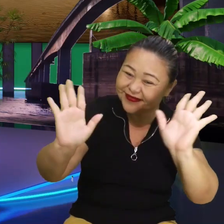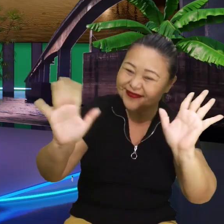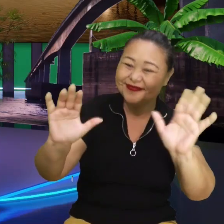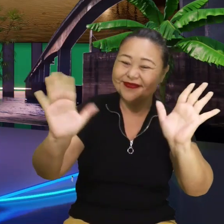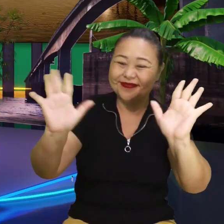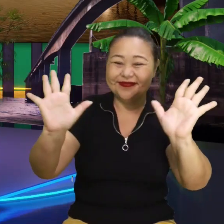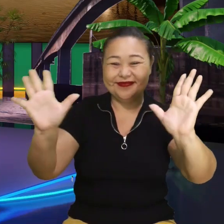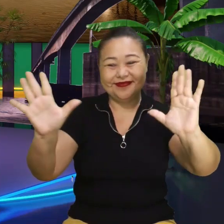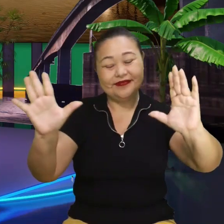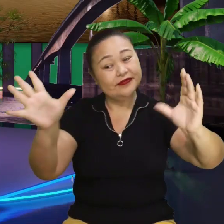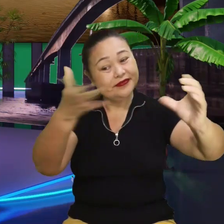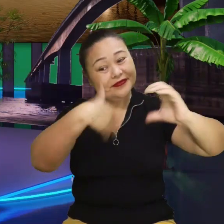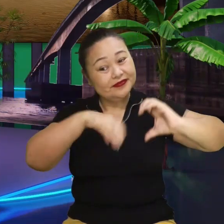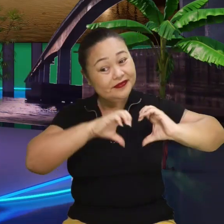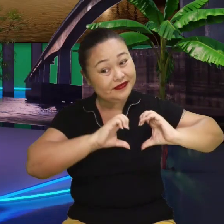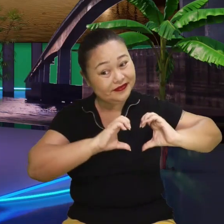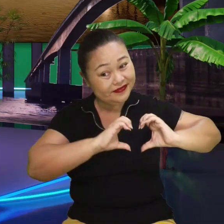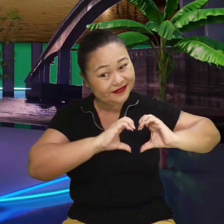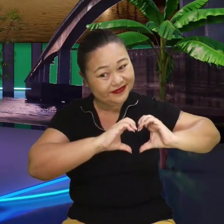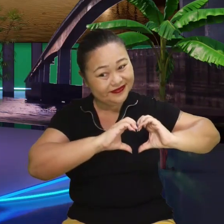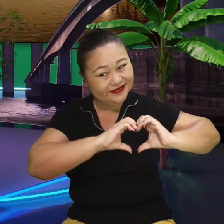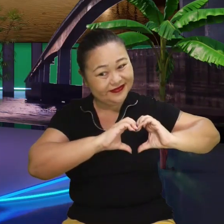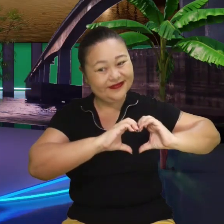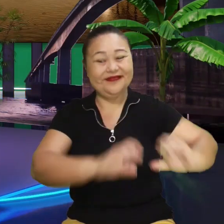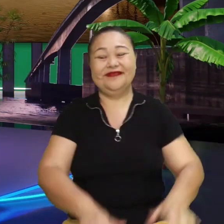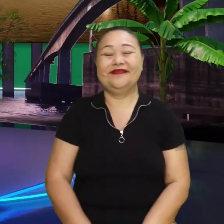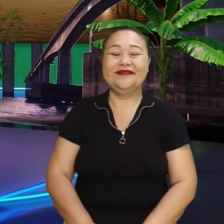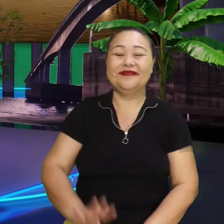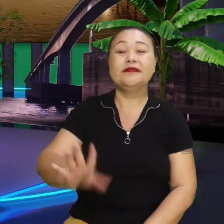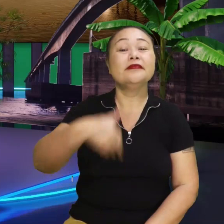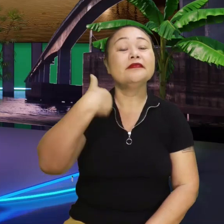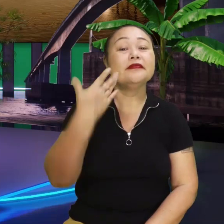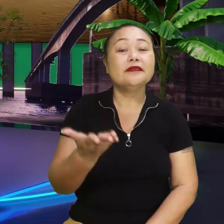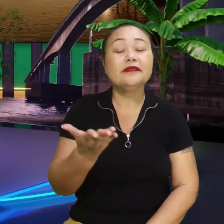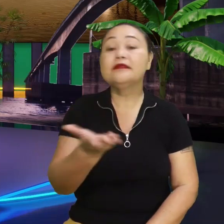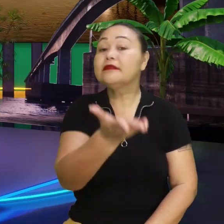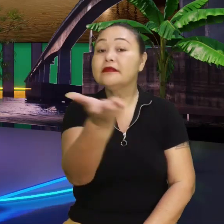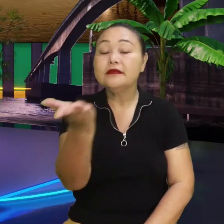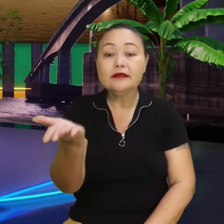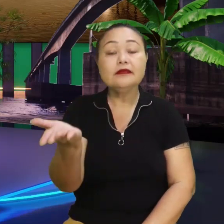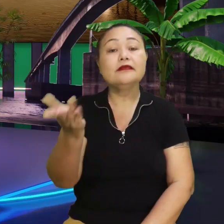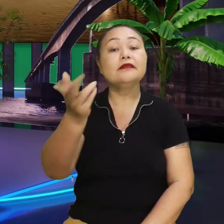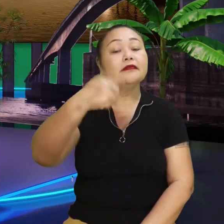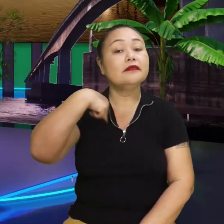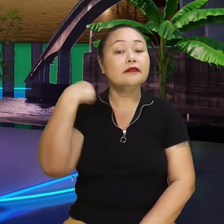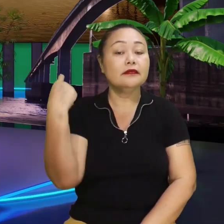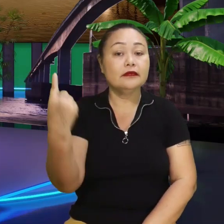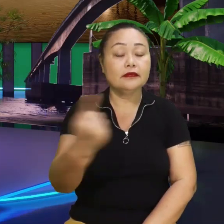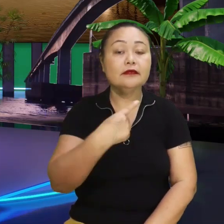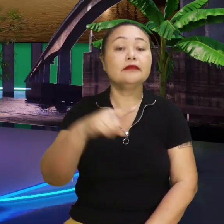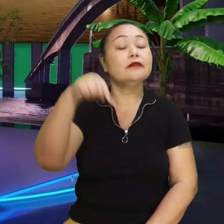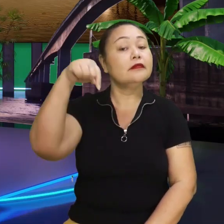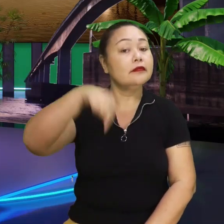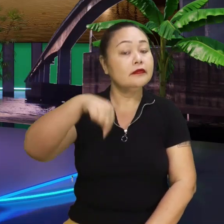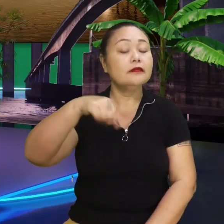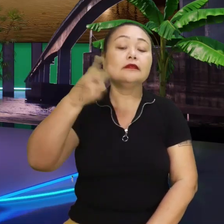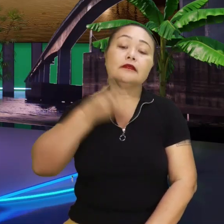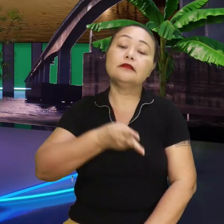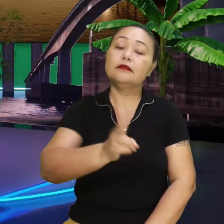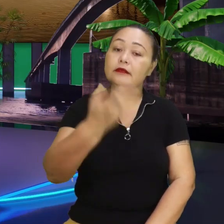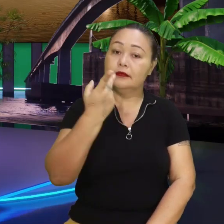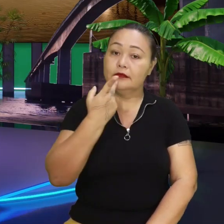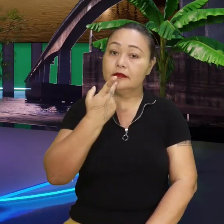no coraçãozinho para nossos alunos aí então é isso galera nós estamos aqui vamos